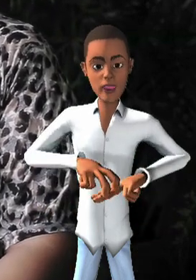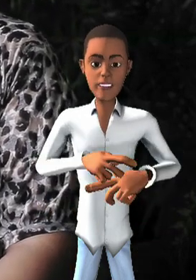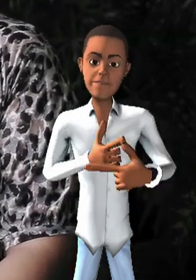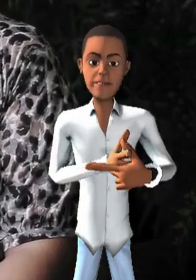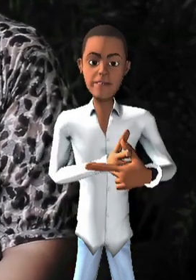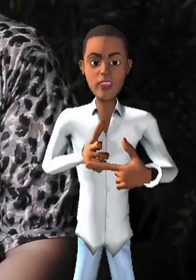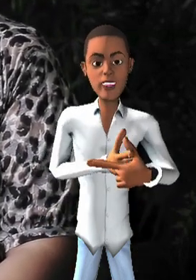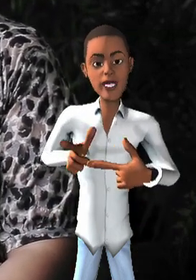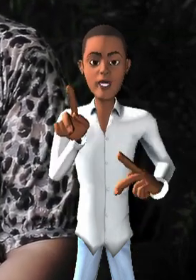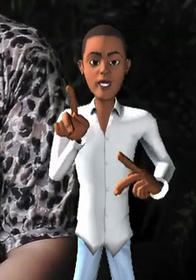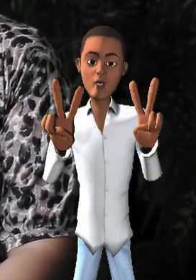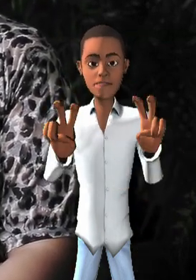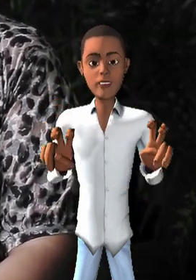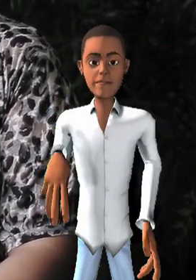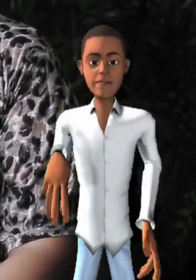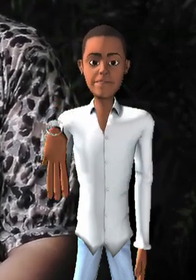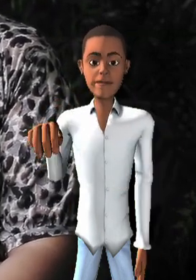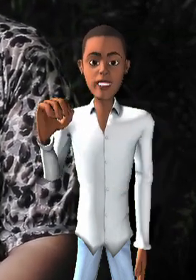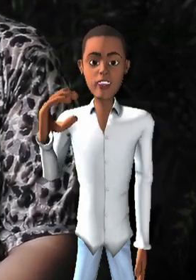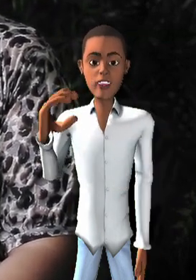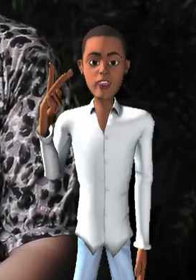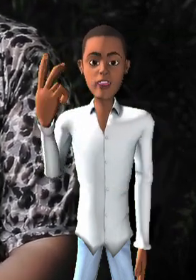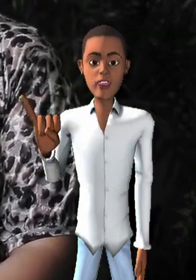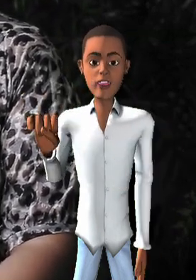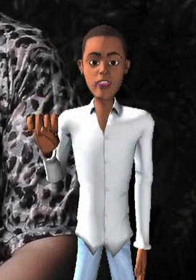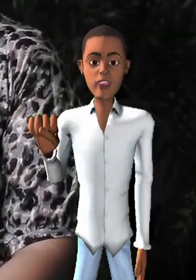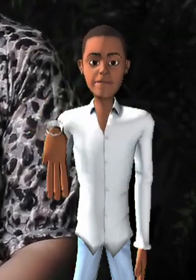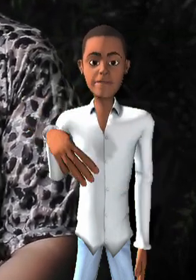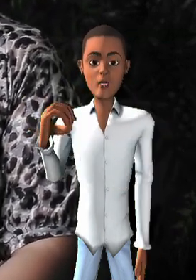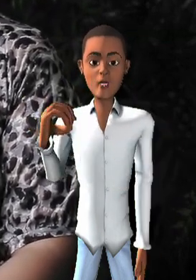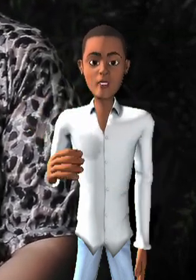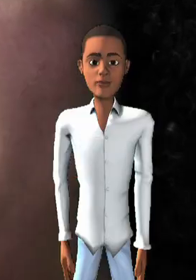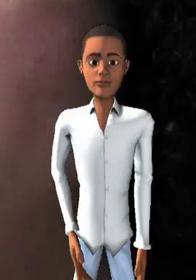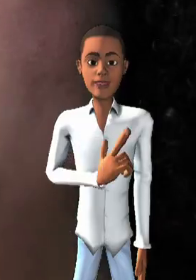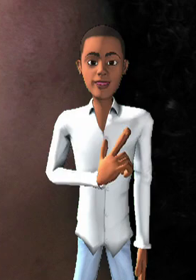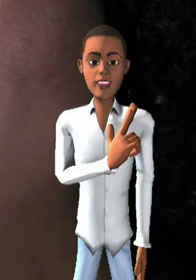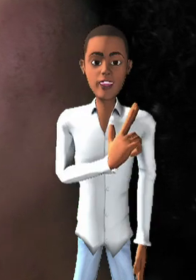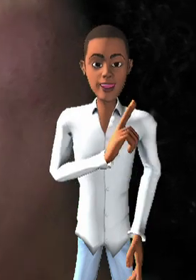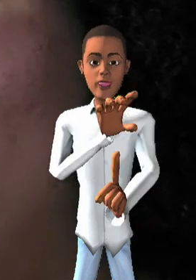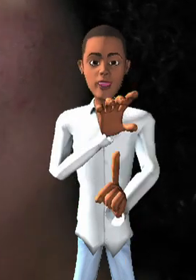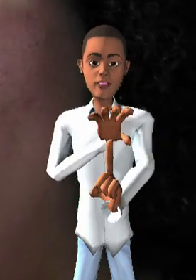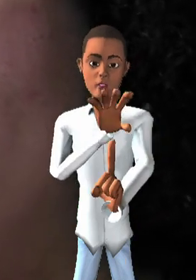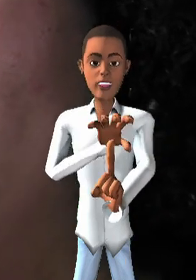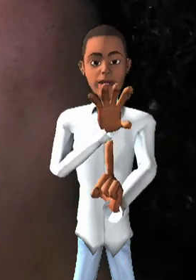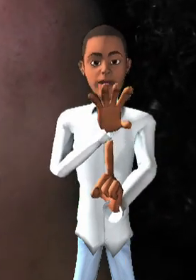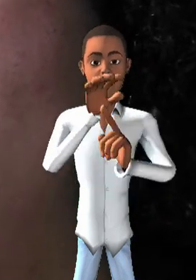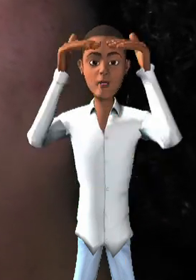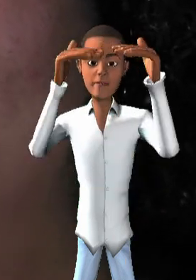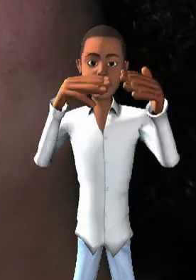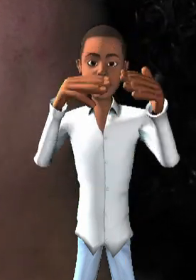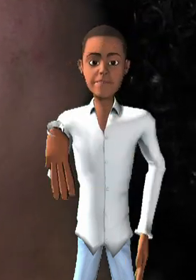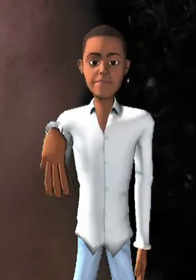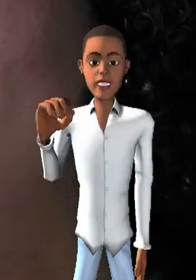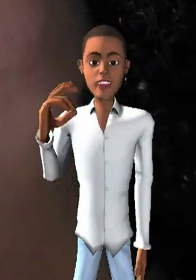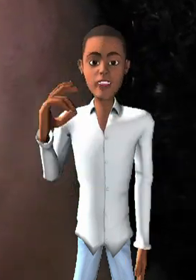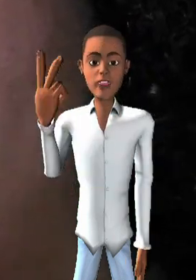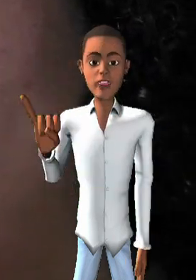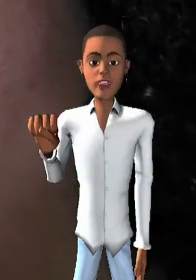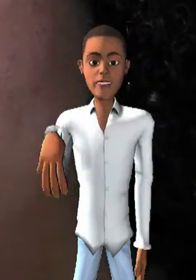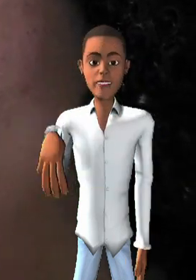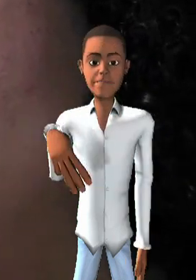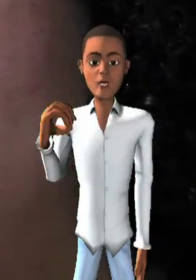advindo. Germana da Silva Nascimento, filósofa e educadora social. A posteriori. E o incentivado é para que eles sigam